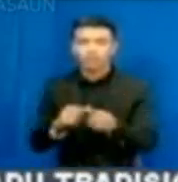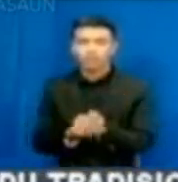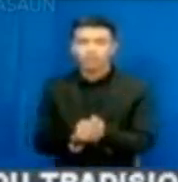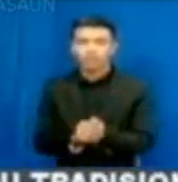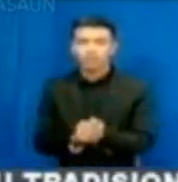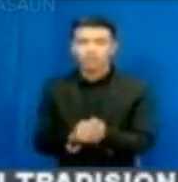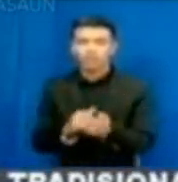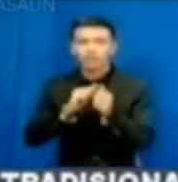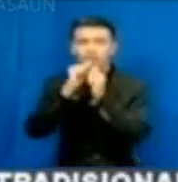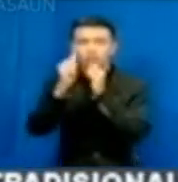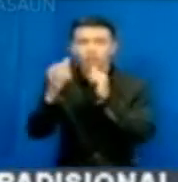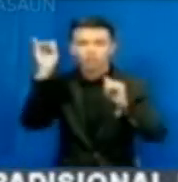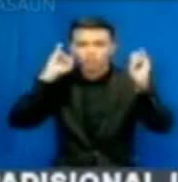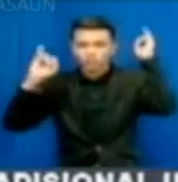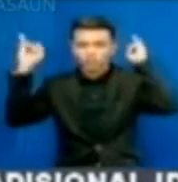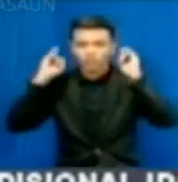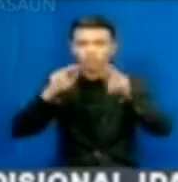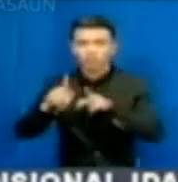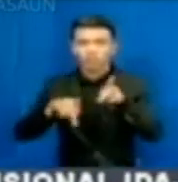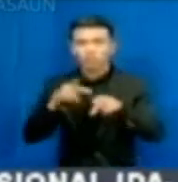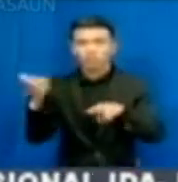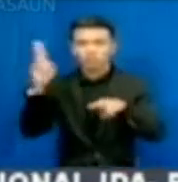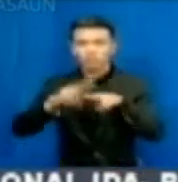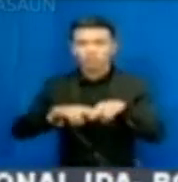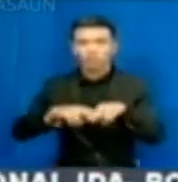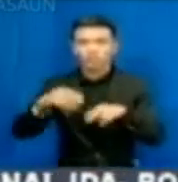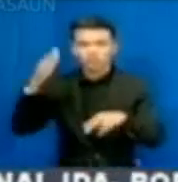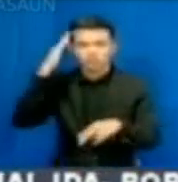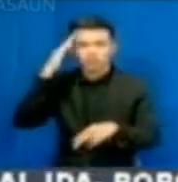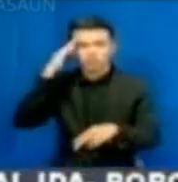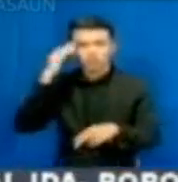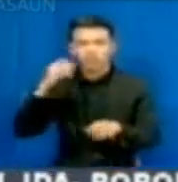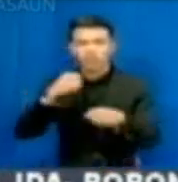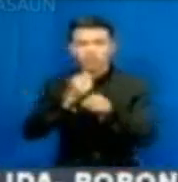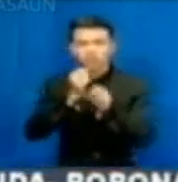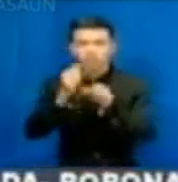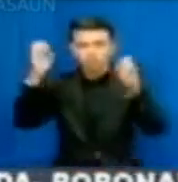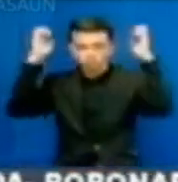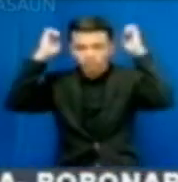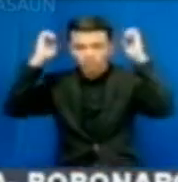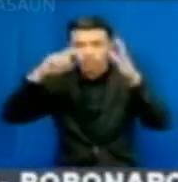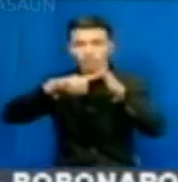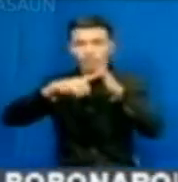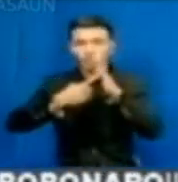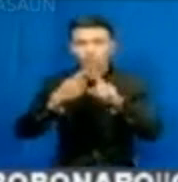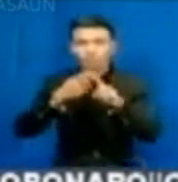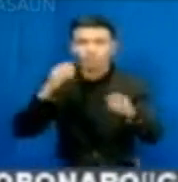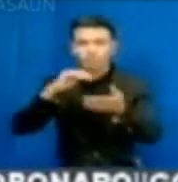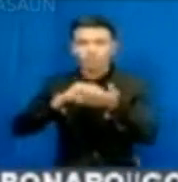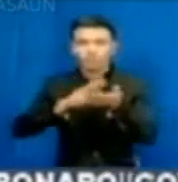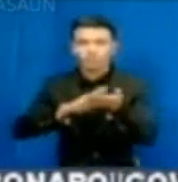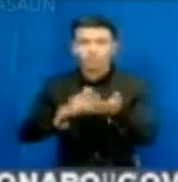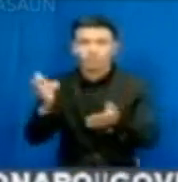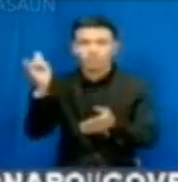Atou Informação Bá Comunidade O De Hacai Sibil Mato Nya Consciência Nó Hala Educação A Rua Que Da Sibil Escola Sibil